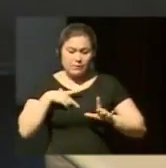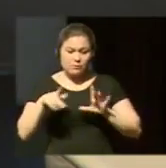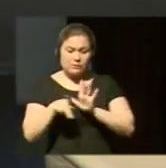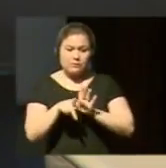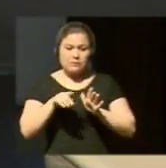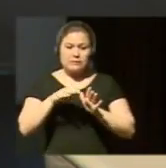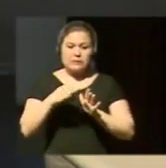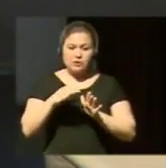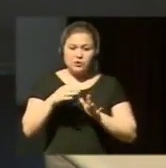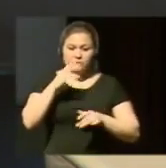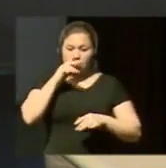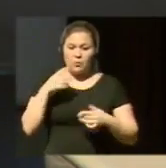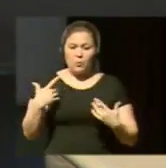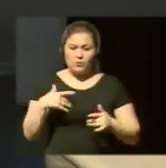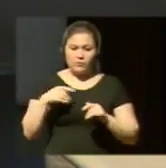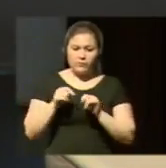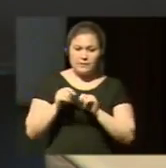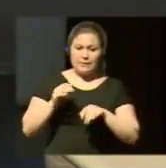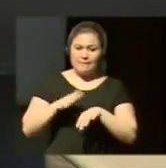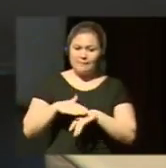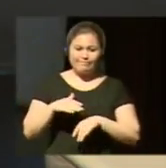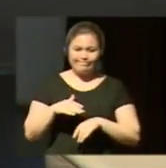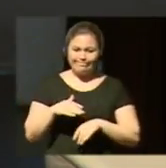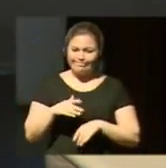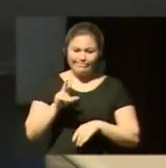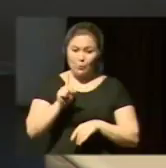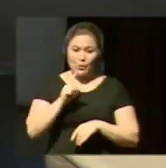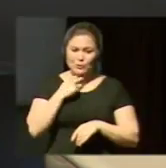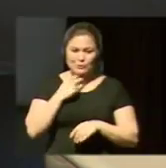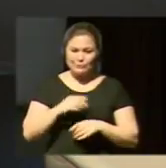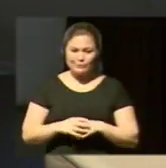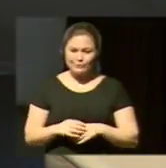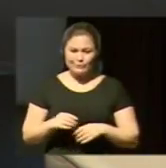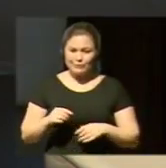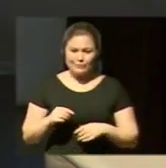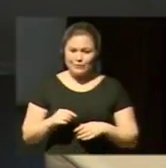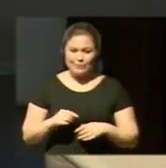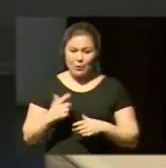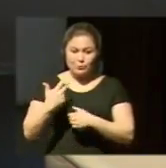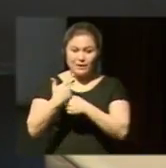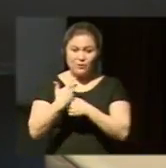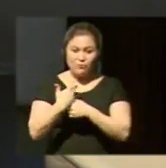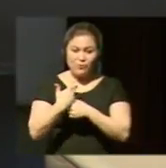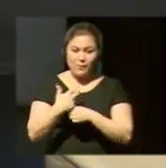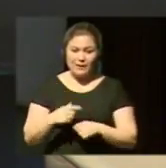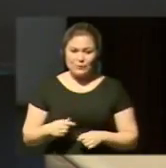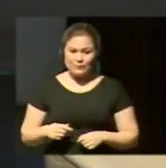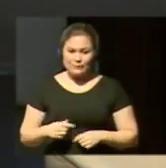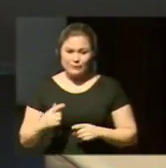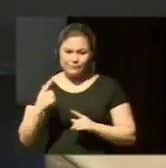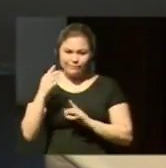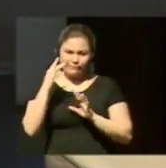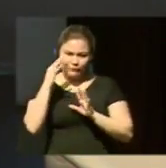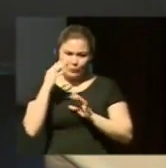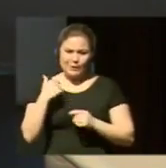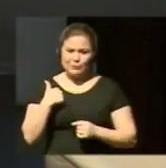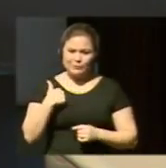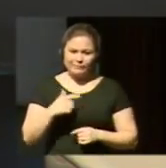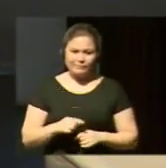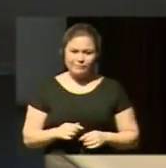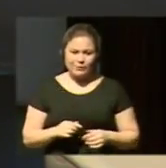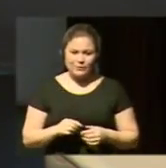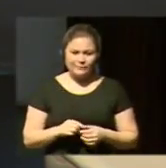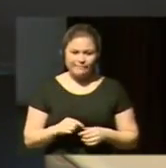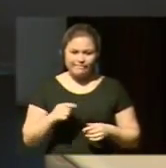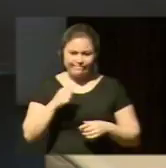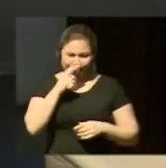cientista o seguinte: se alguém tem mais de 70 anos e utiliza a internet, então isso para mim é um indício de que essa